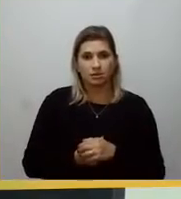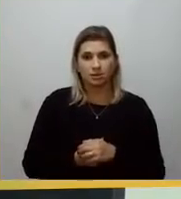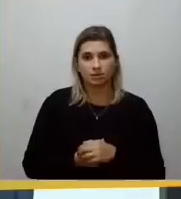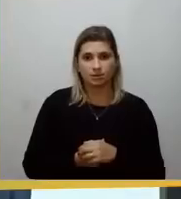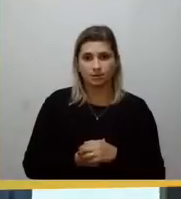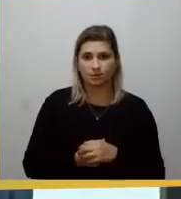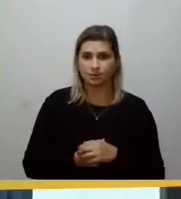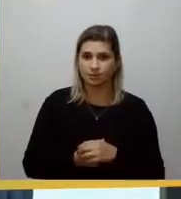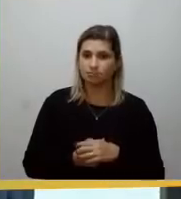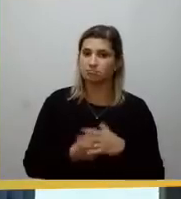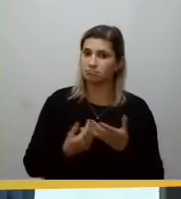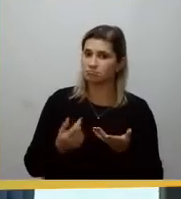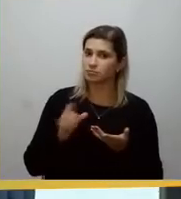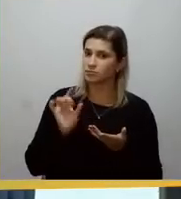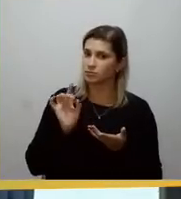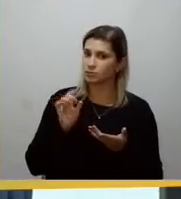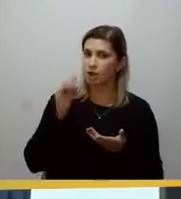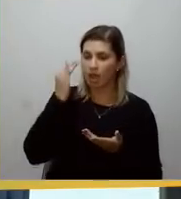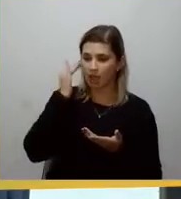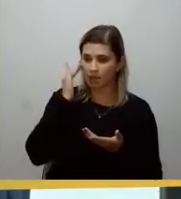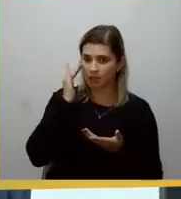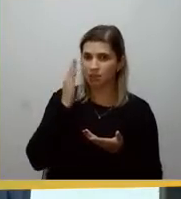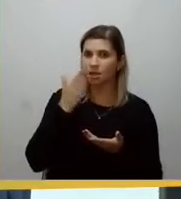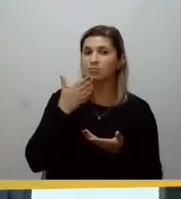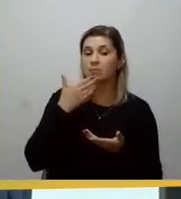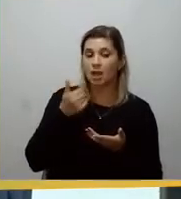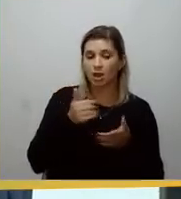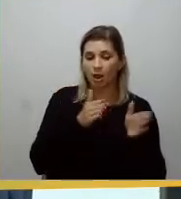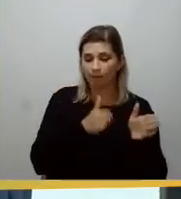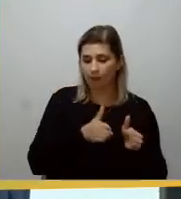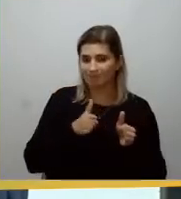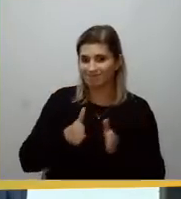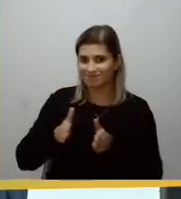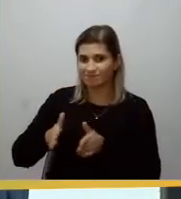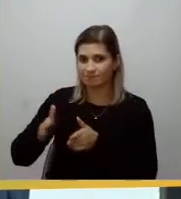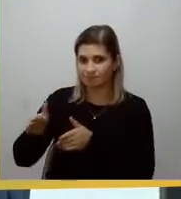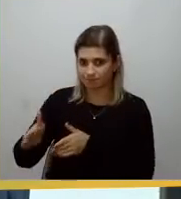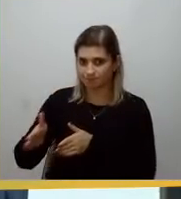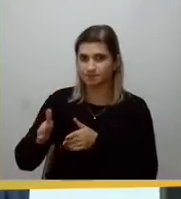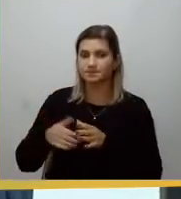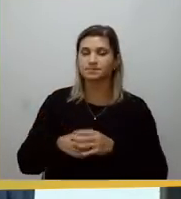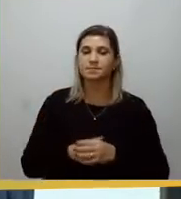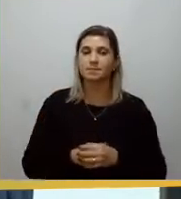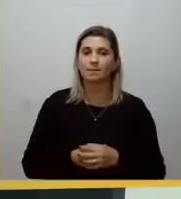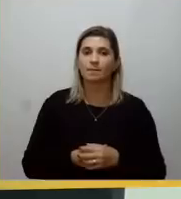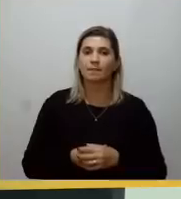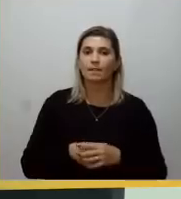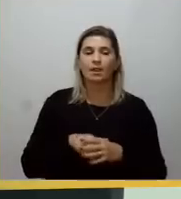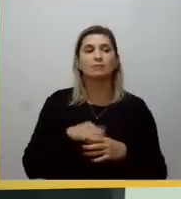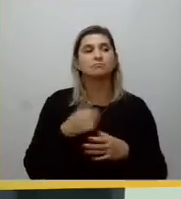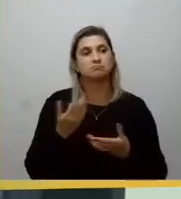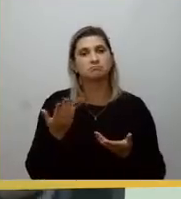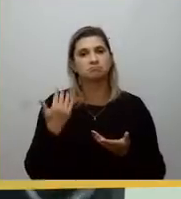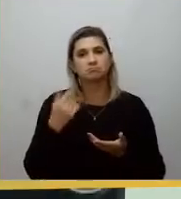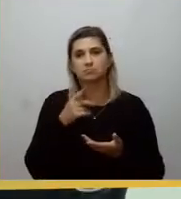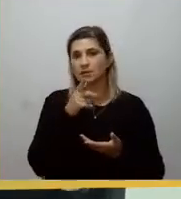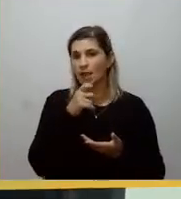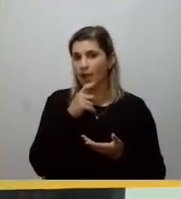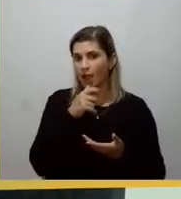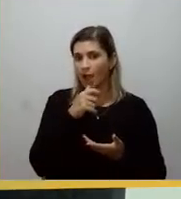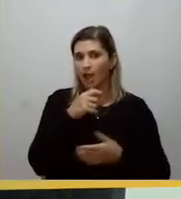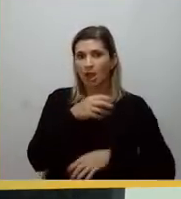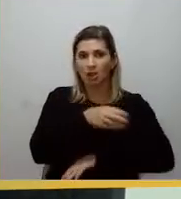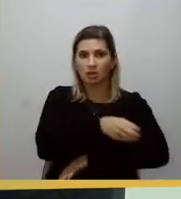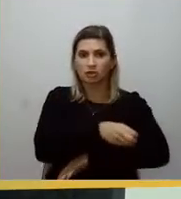é que eu queria entender melhor a cronologia aí da situação. Não era só água e o esgoto na época nem tinha,